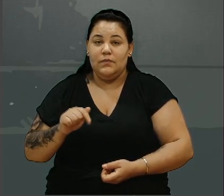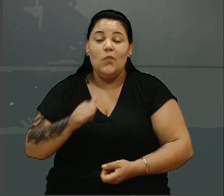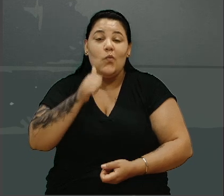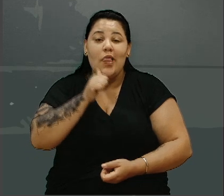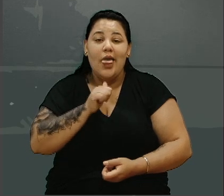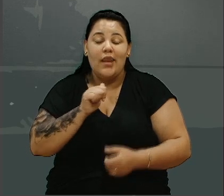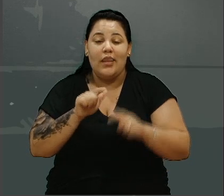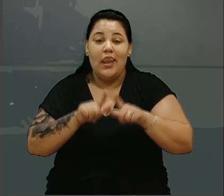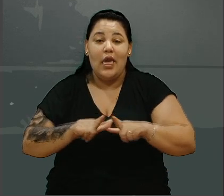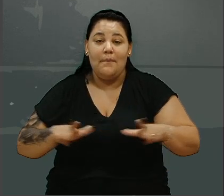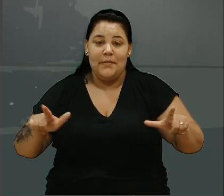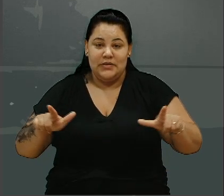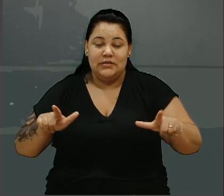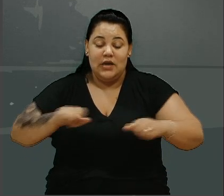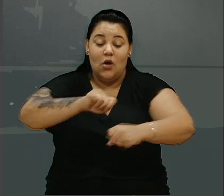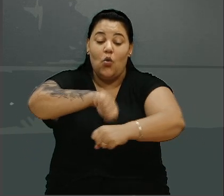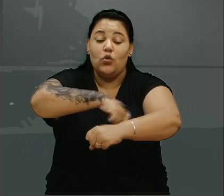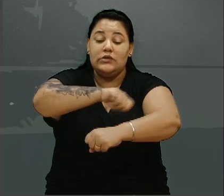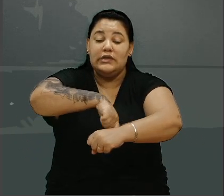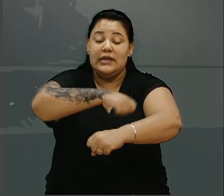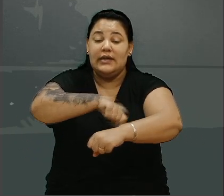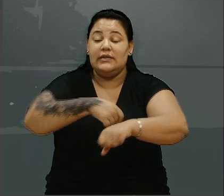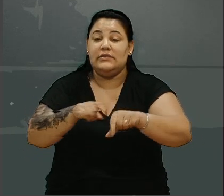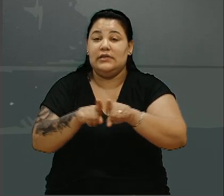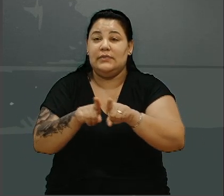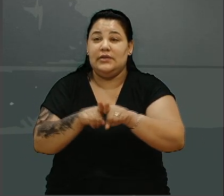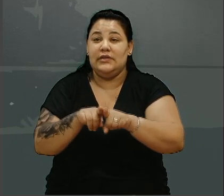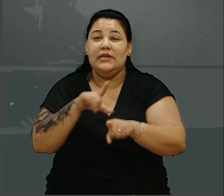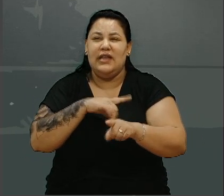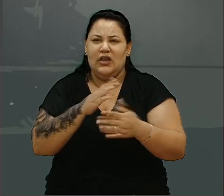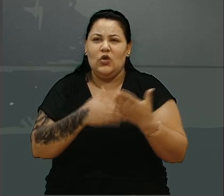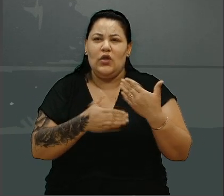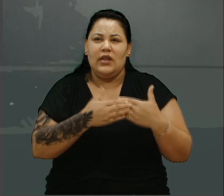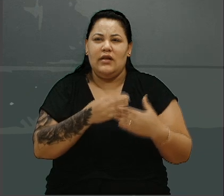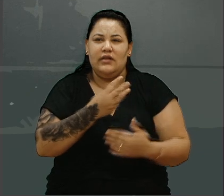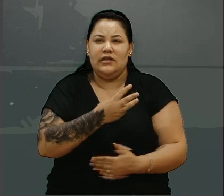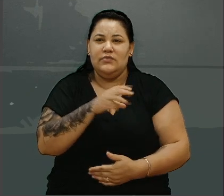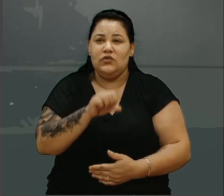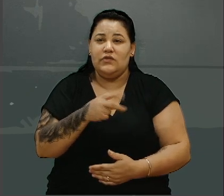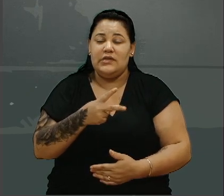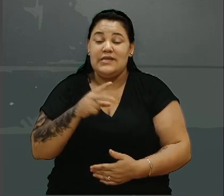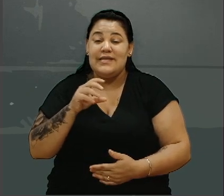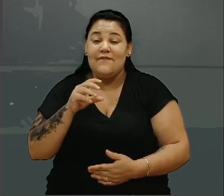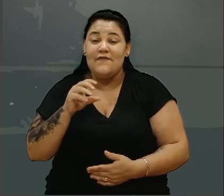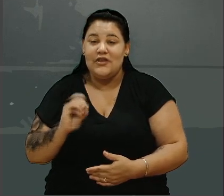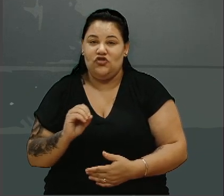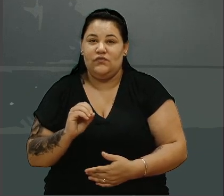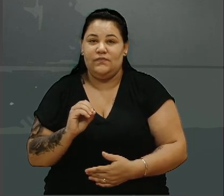higienizadoras e merendeiras. Nós temos 3.000, no total, 3.920